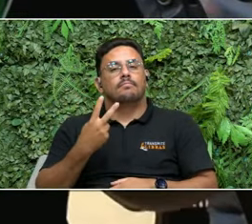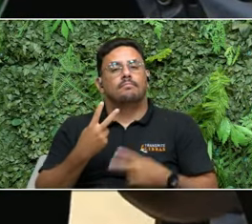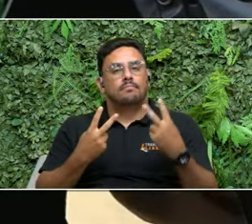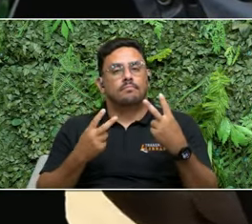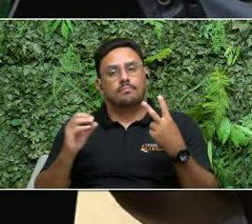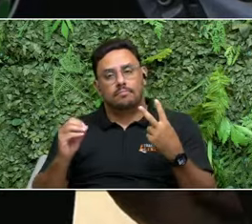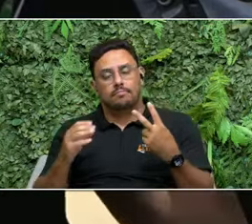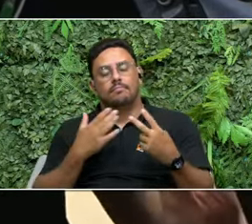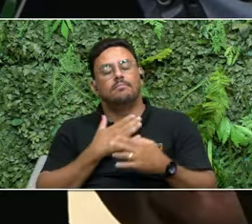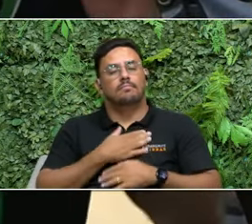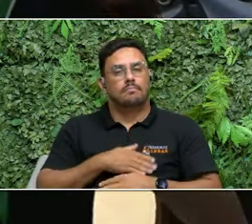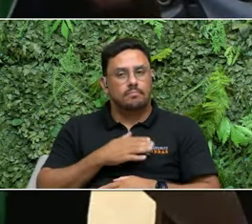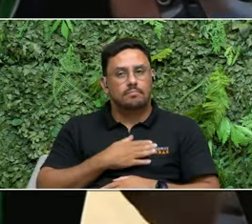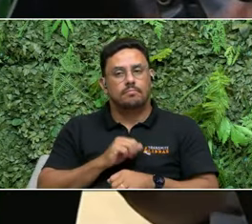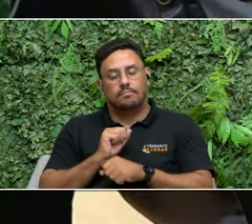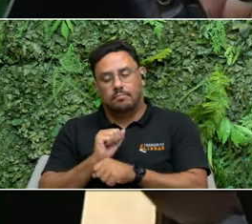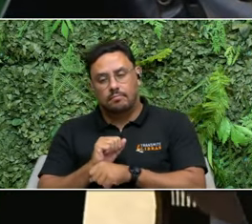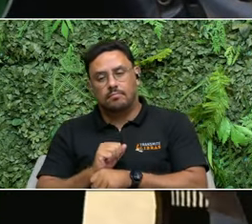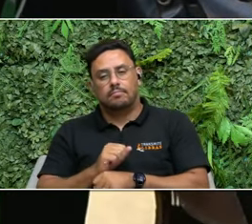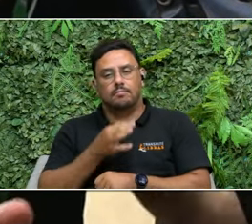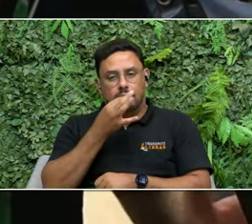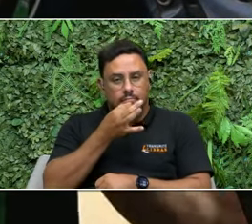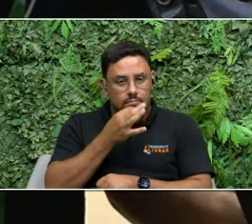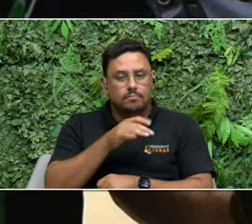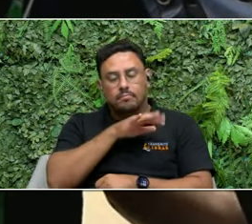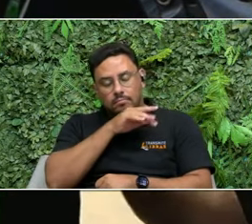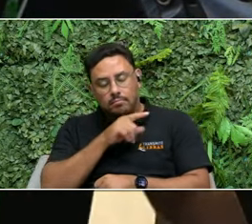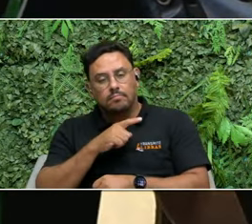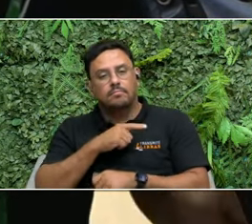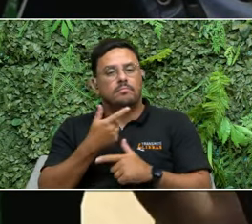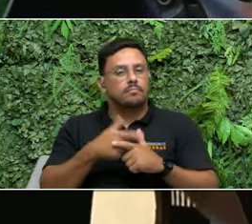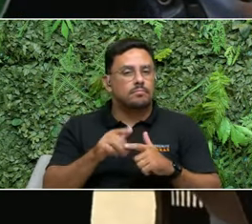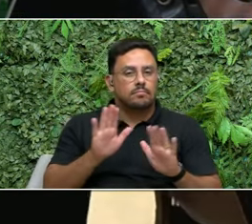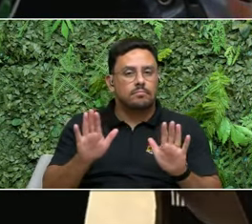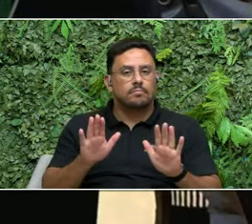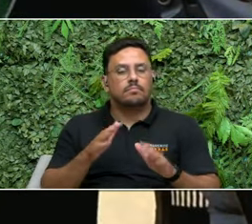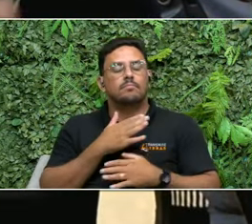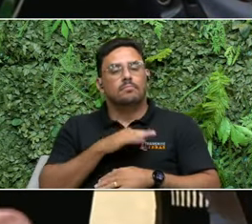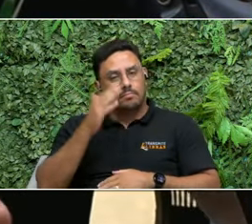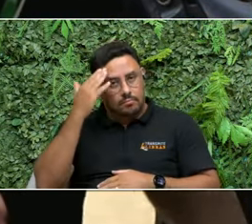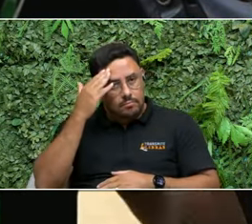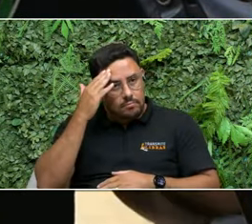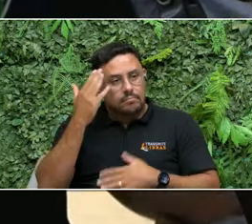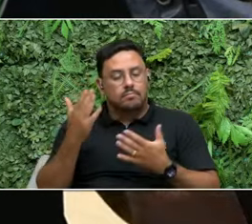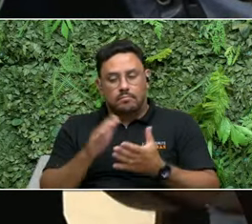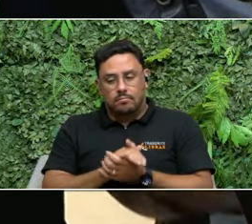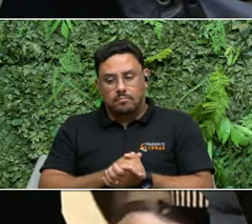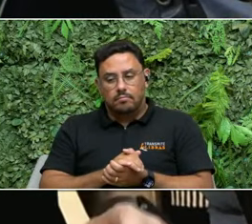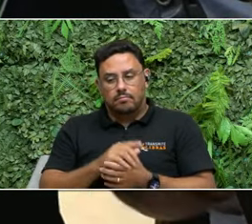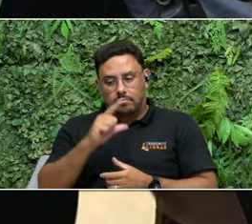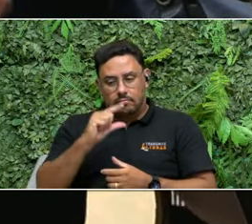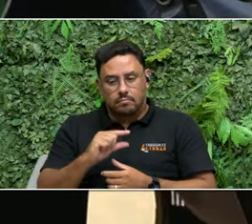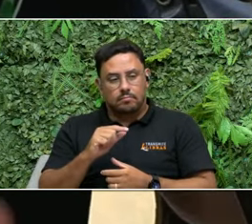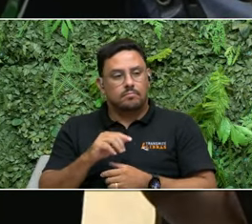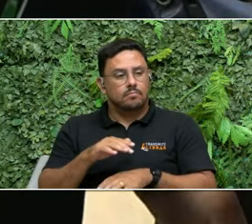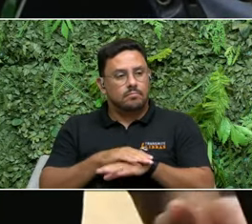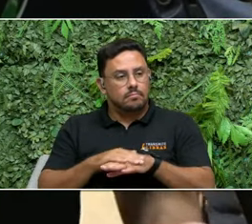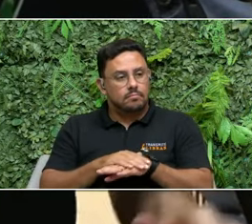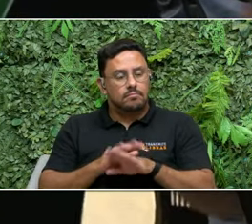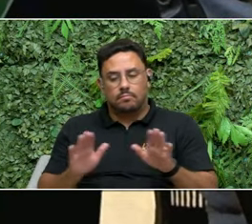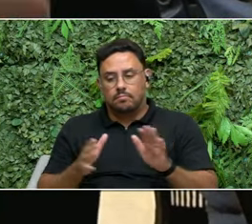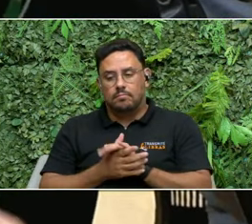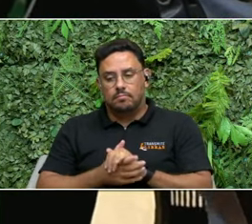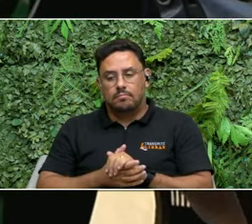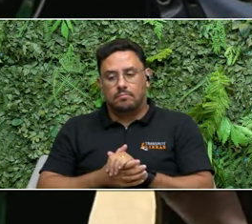caramba então menos Dá Uma segurada o árbitro é ruim ah tem esses problemas todos então entender entende isso menos tem que conversar com o juizão